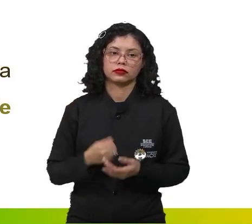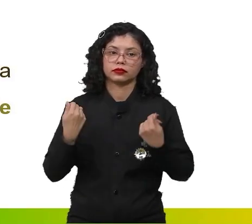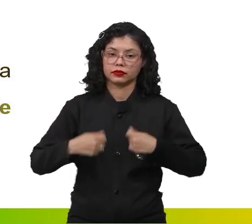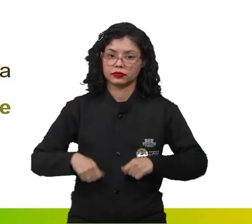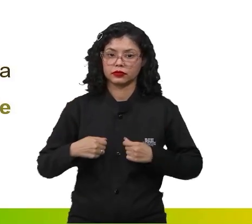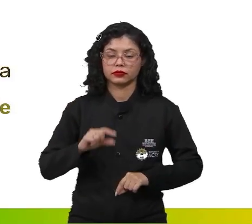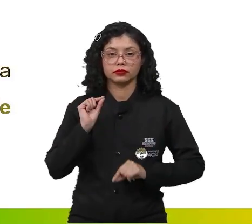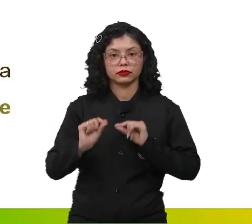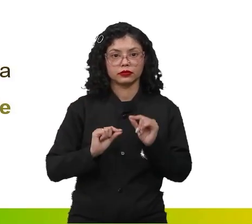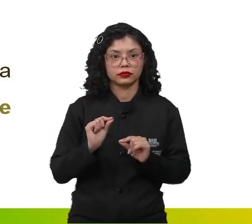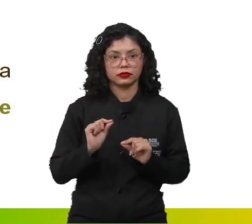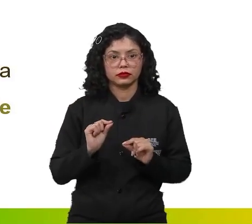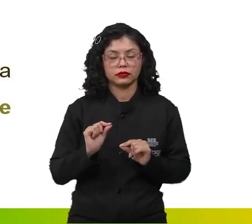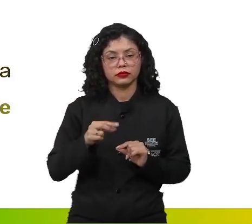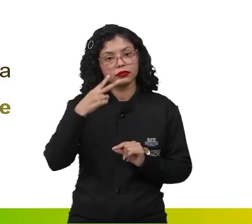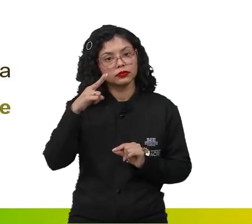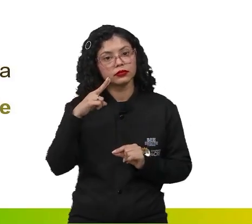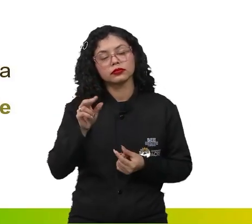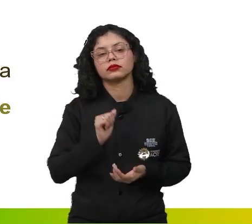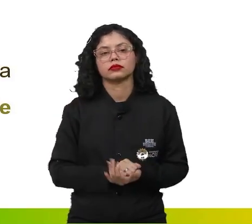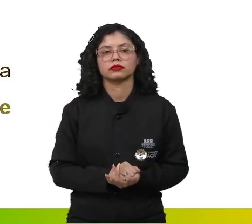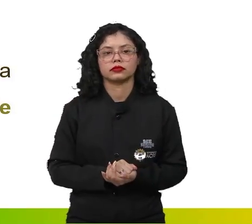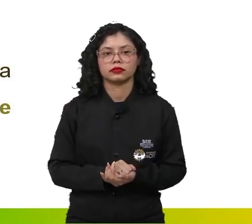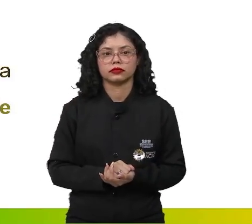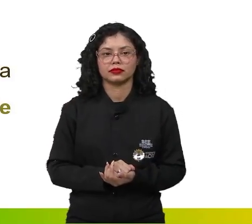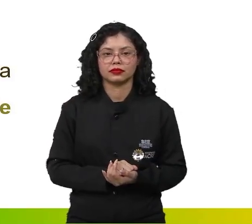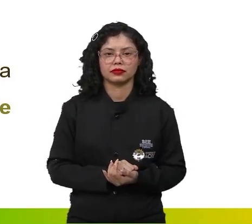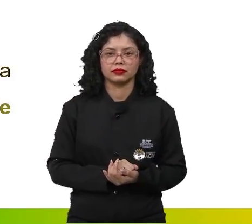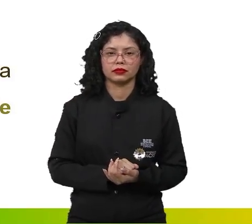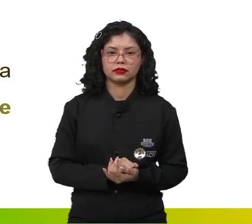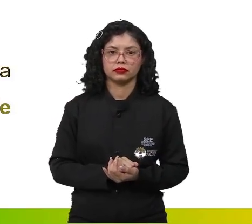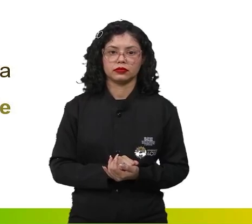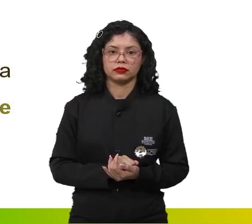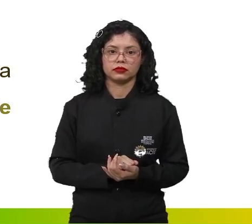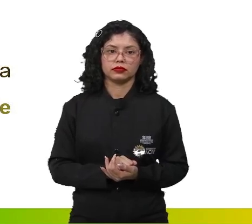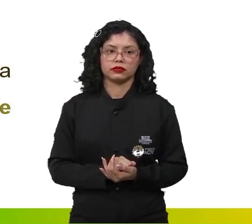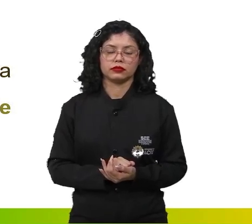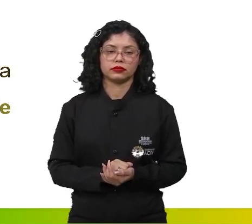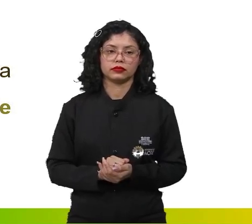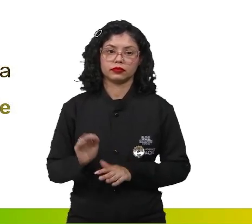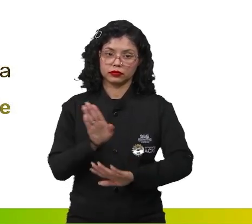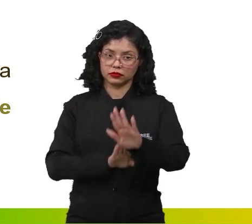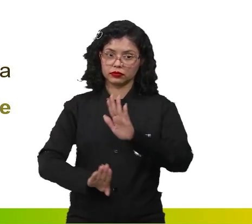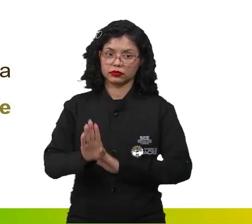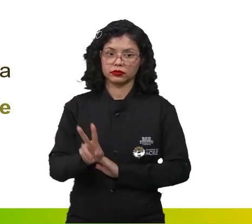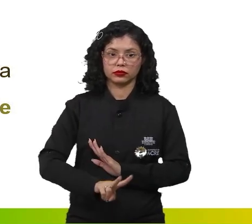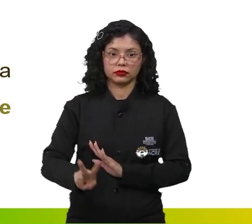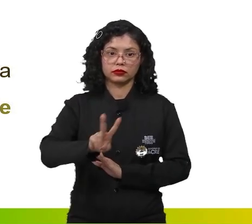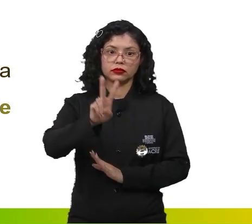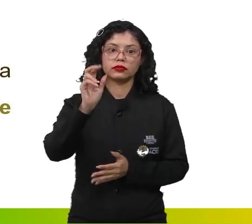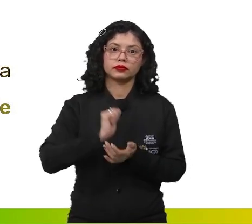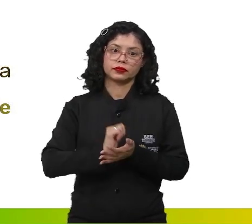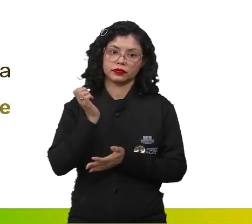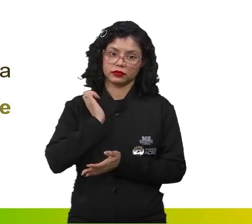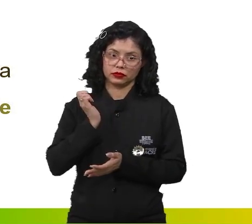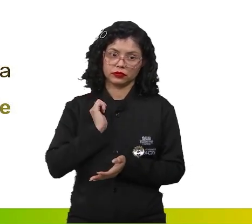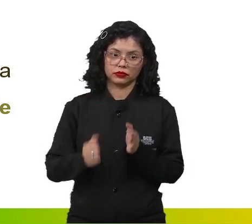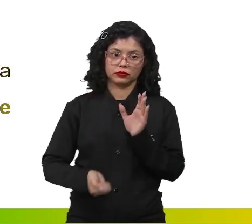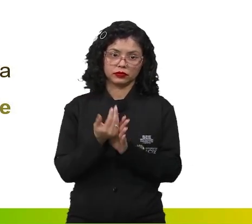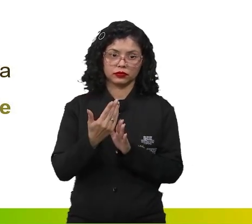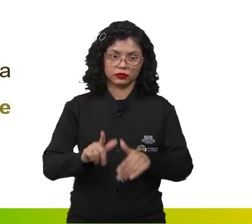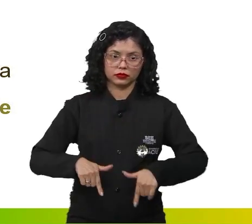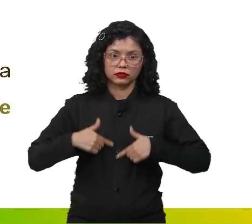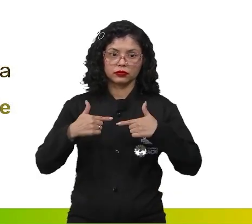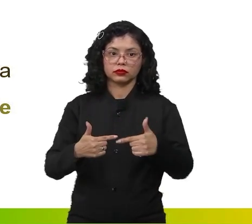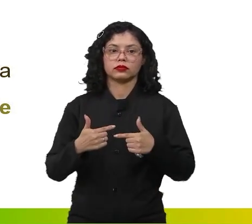necessário que nós enxerguemos aí essa herança, tá? Preservar e valorizar essa rica herança, ela